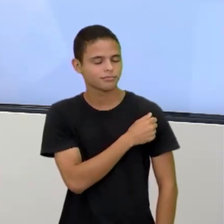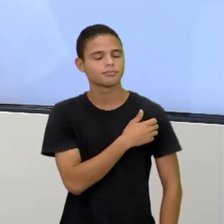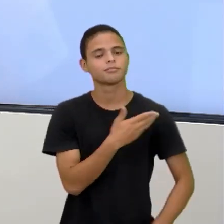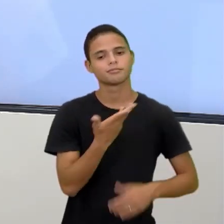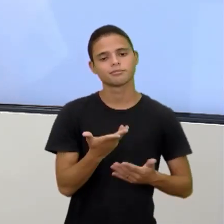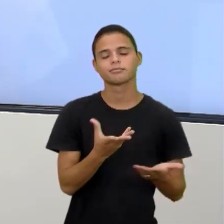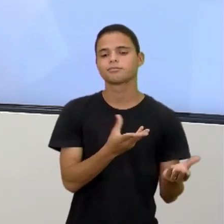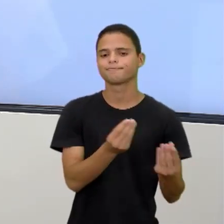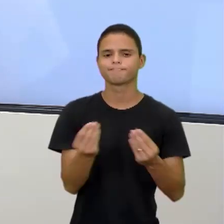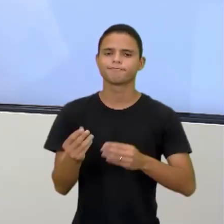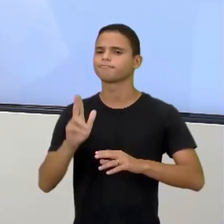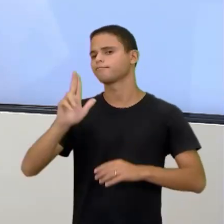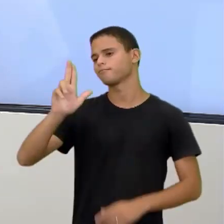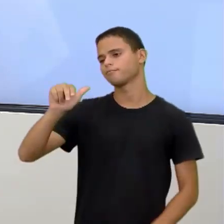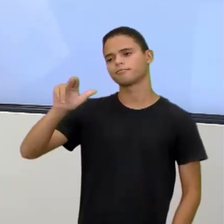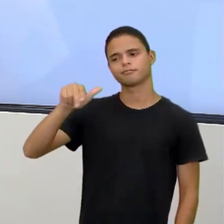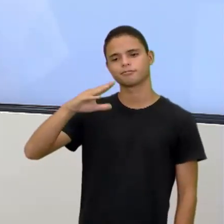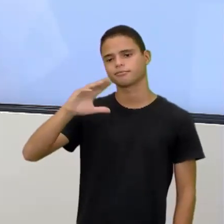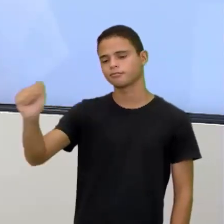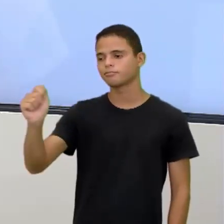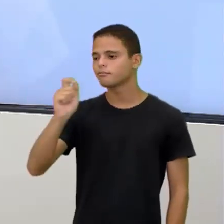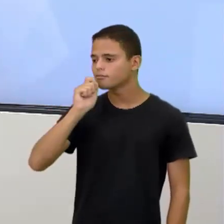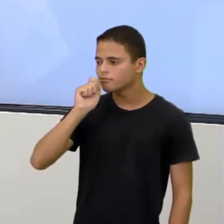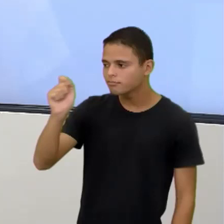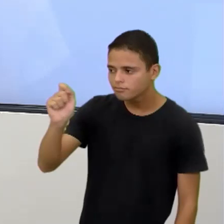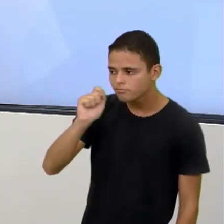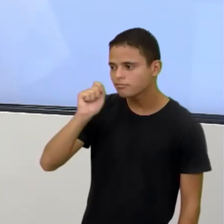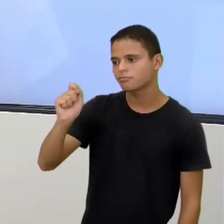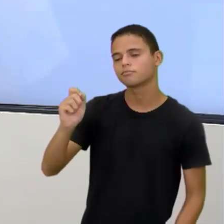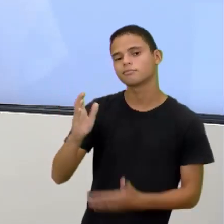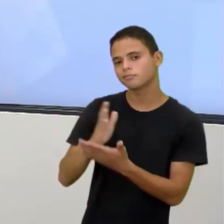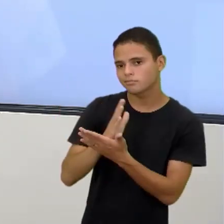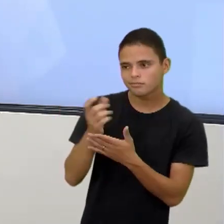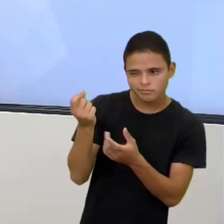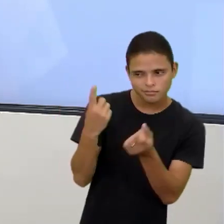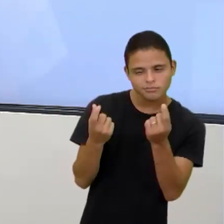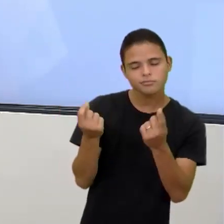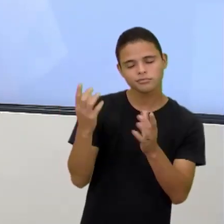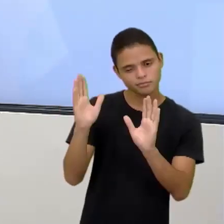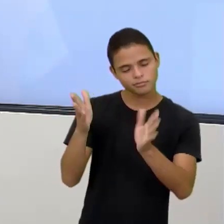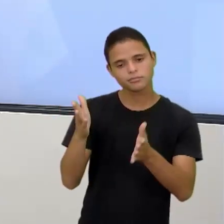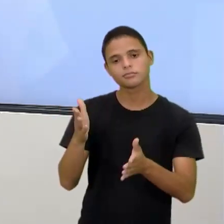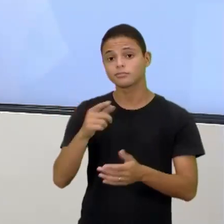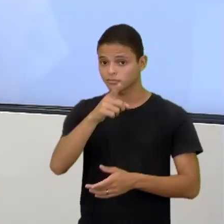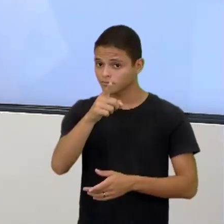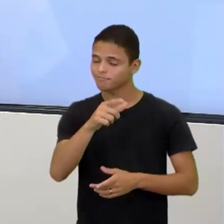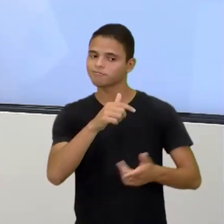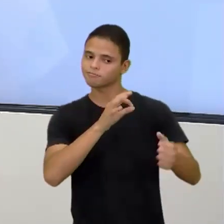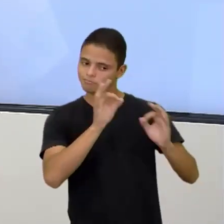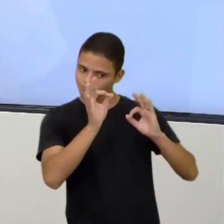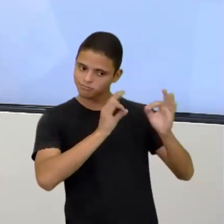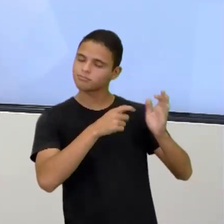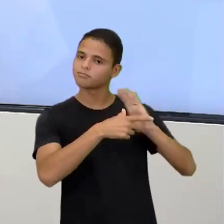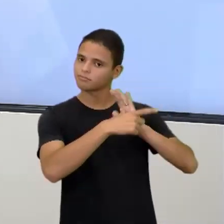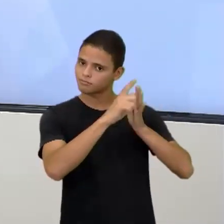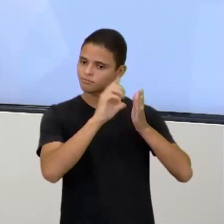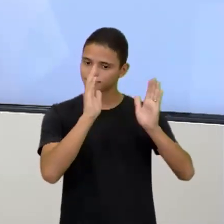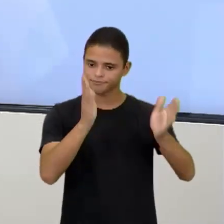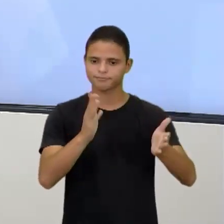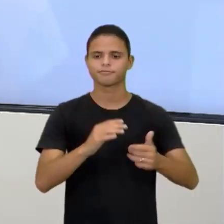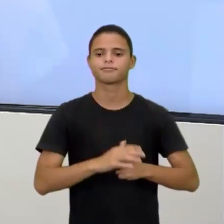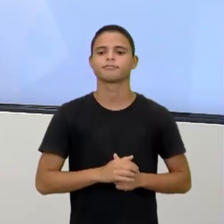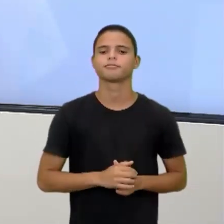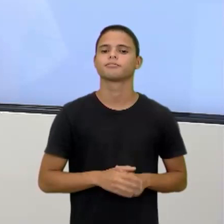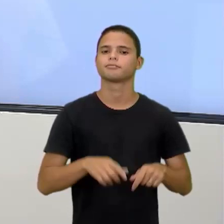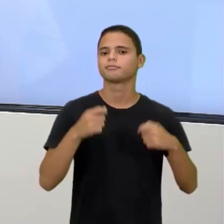maioria nunca fez uma entrevista de emprego, algumas exceções aí, então, mas vão se preparar para tal. E é